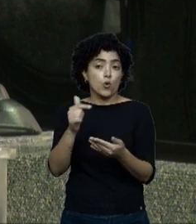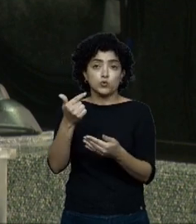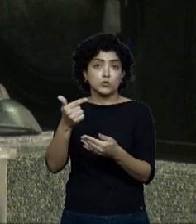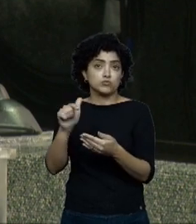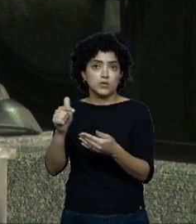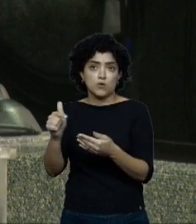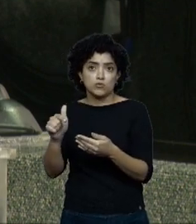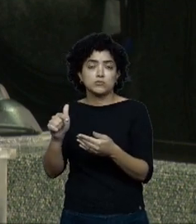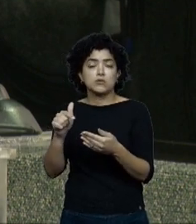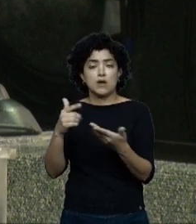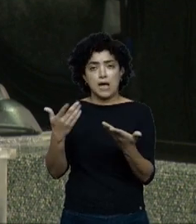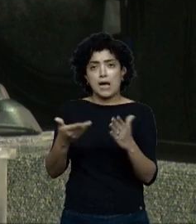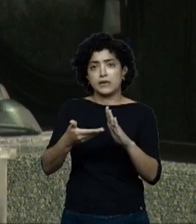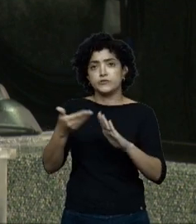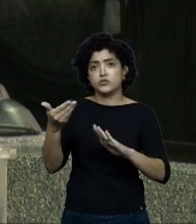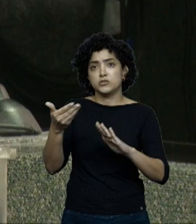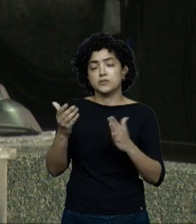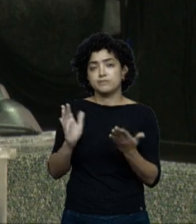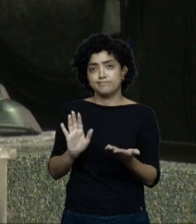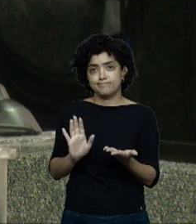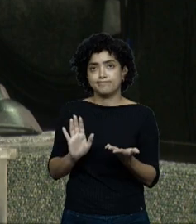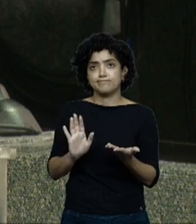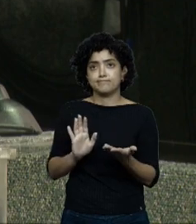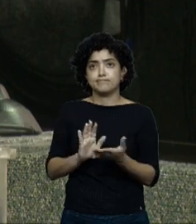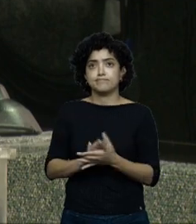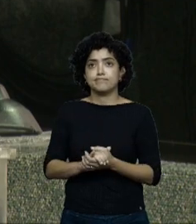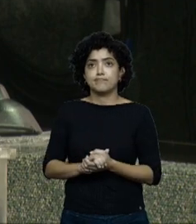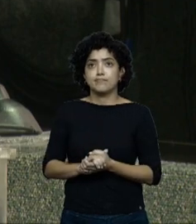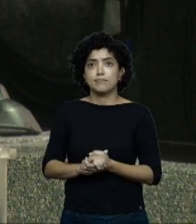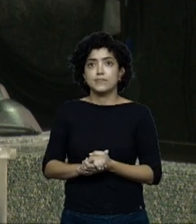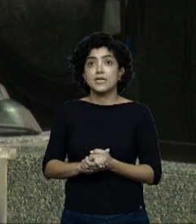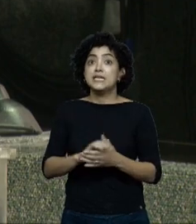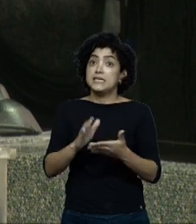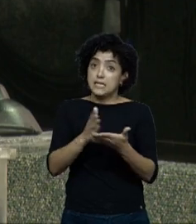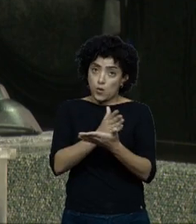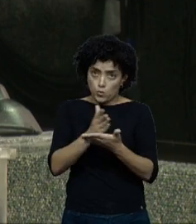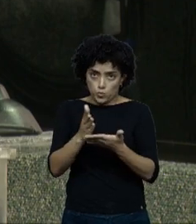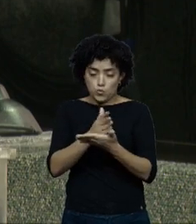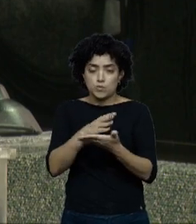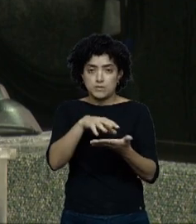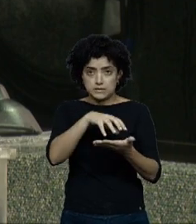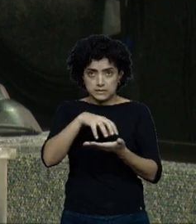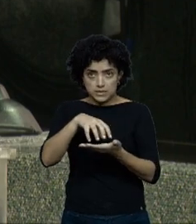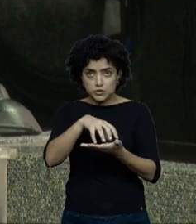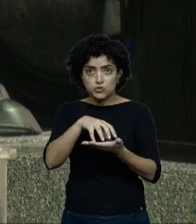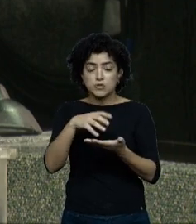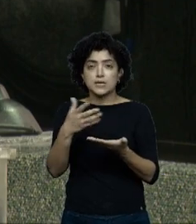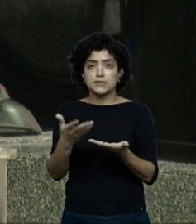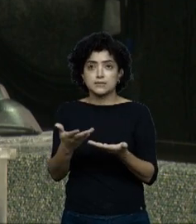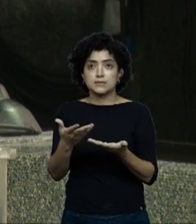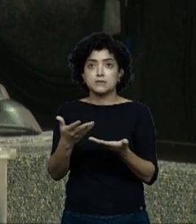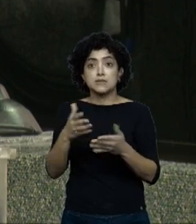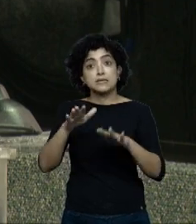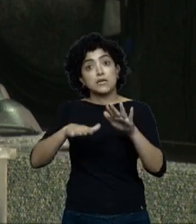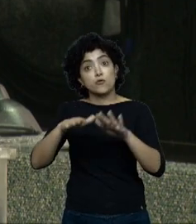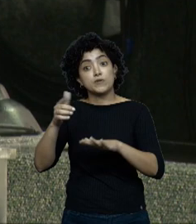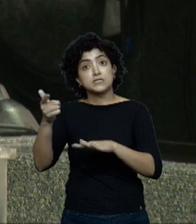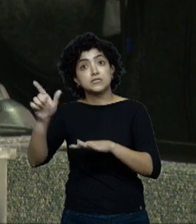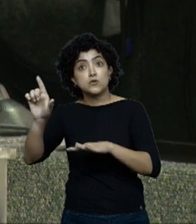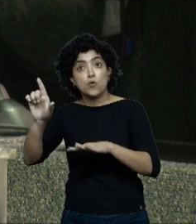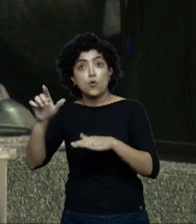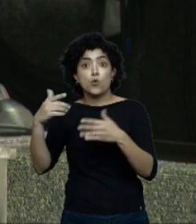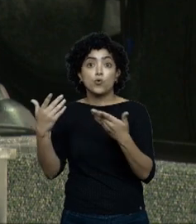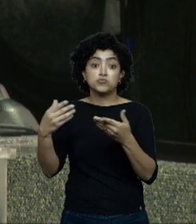aí a gente desbloqueia só desbloqueia em caso de interesse público em algumas regionais talvez em outras sejam um pouco